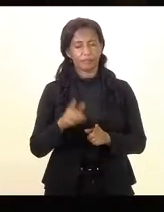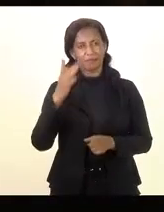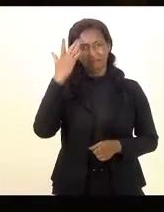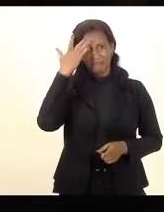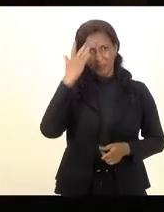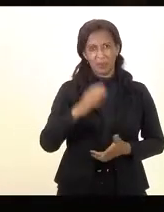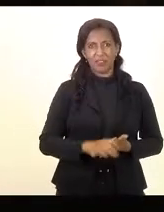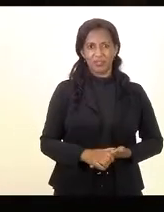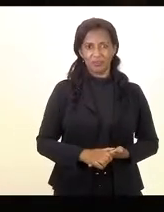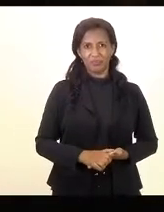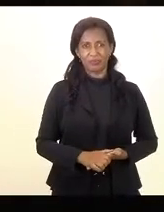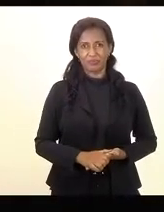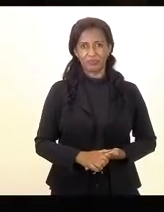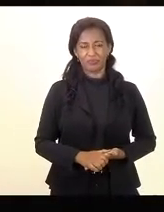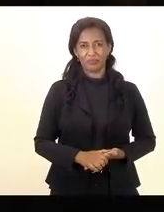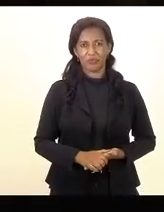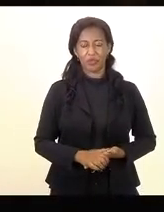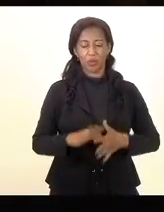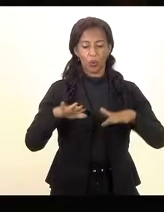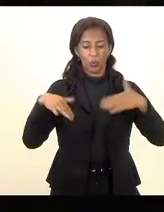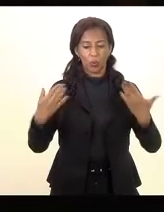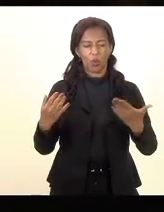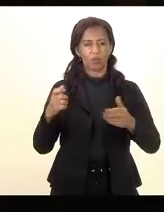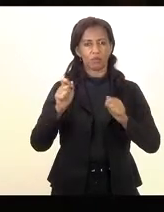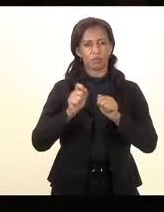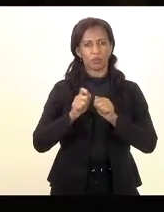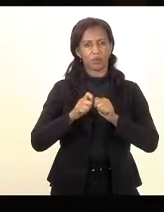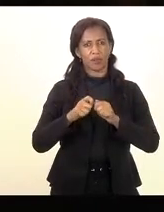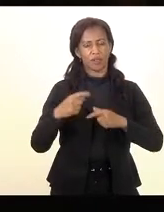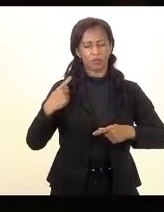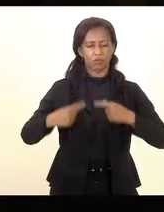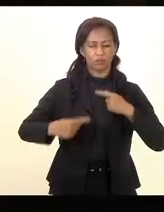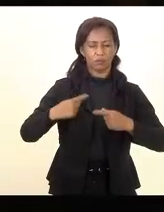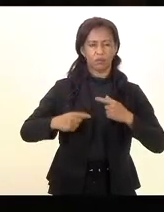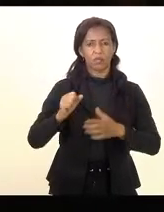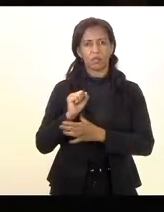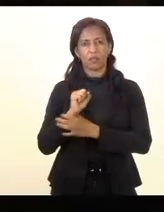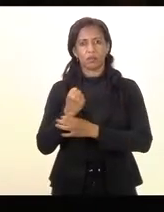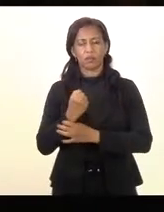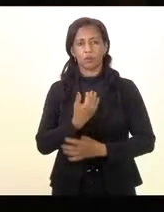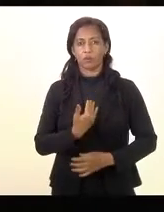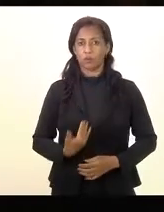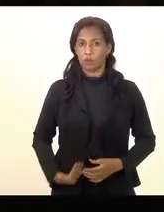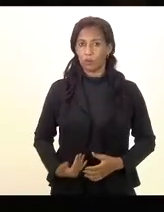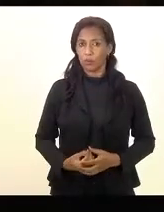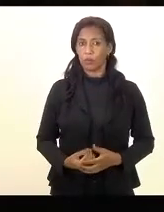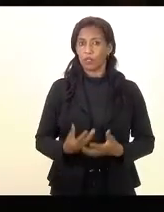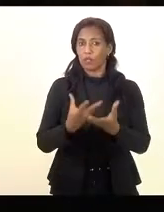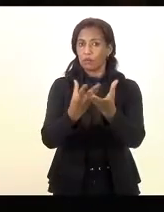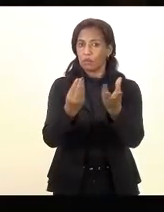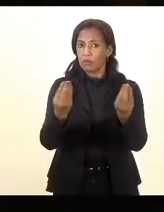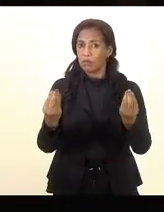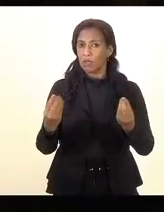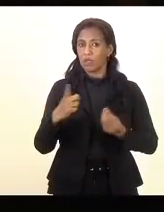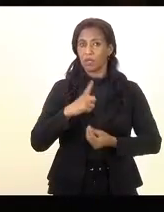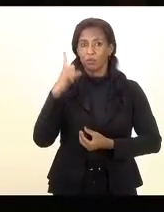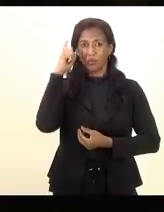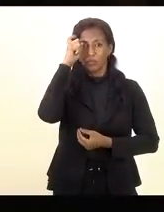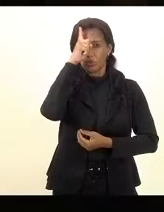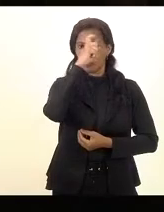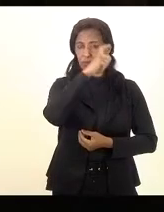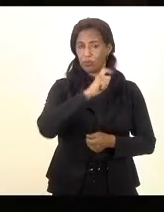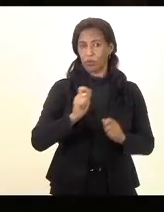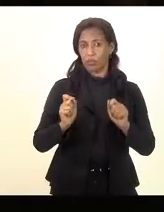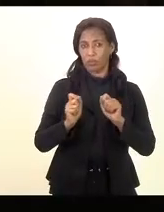escandaloso quando a gente faz aqui o debate sobre segurança pública e muitas vezes temos dificuldade de